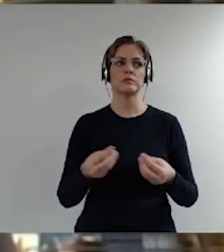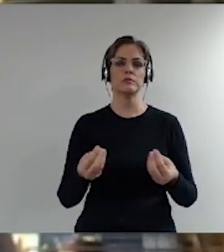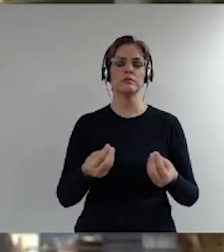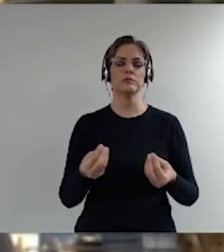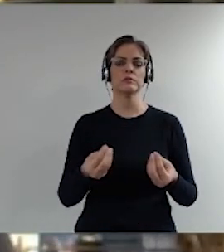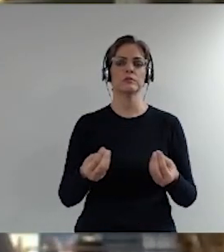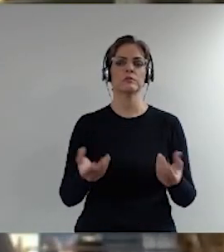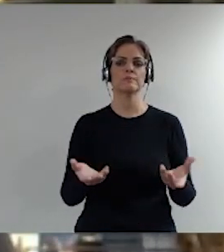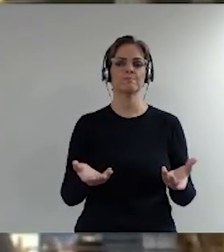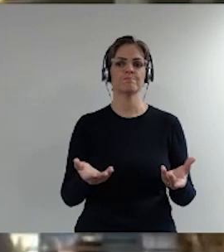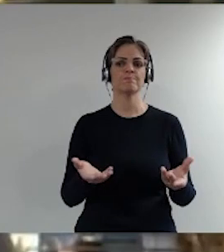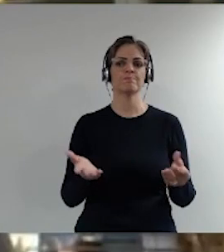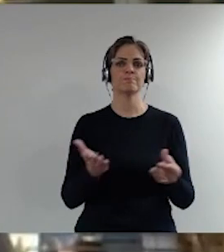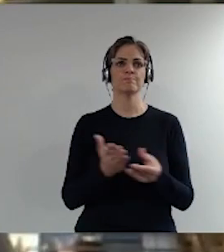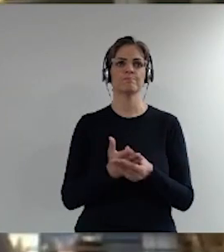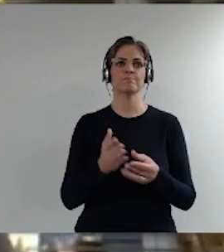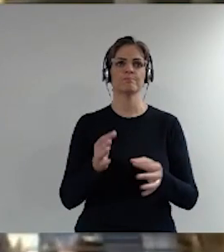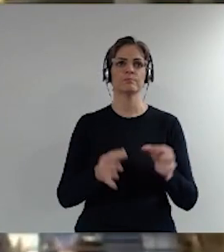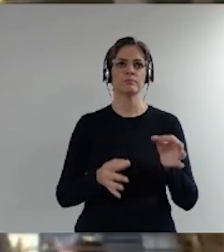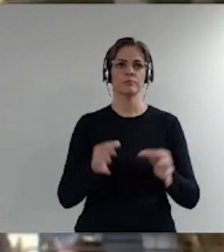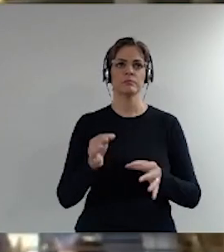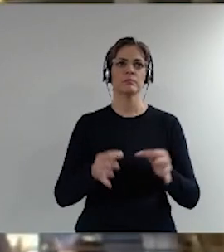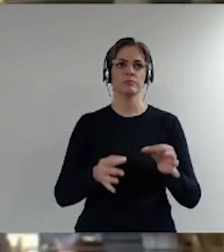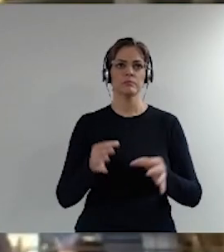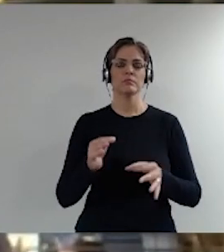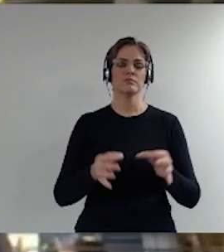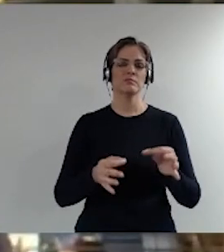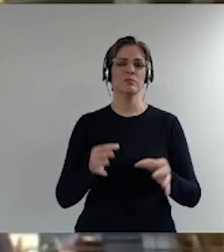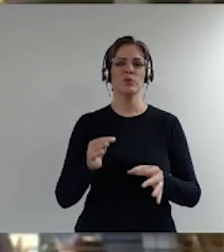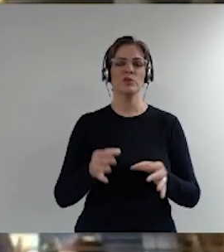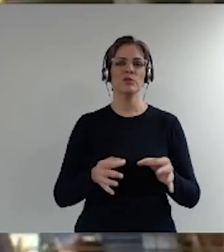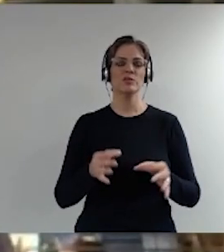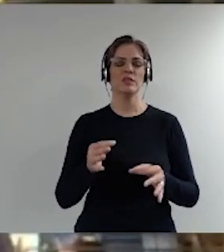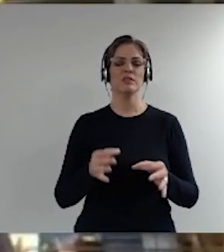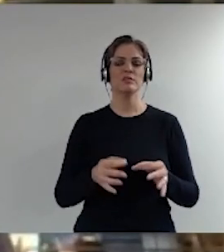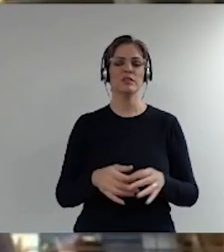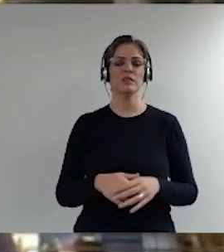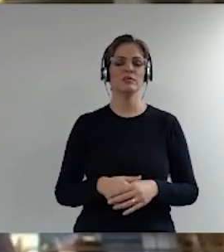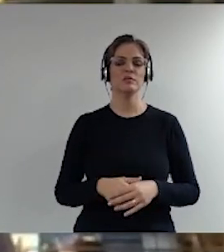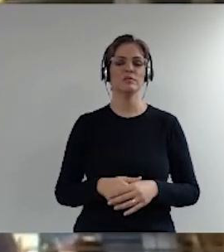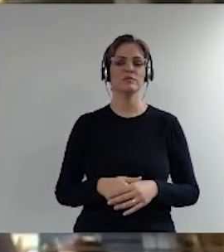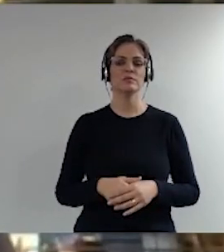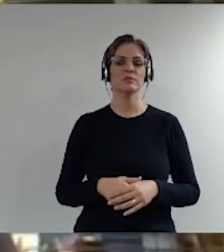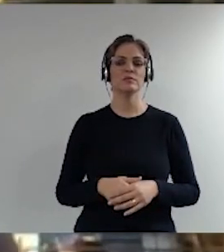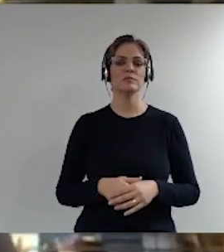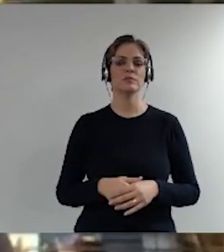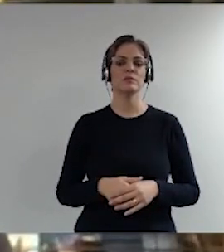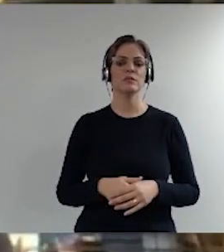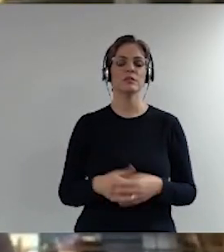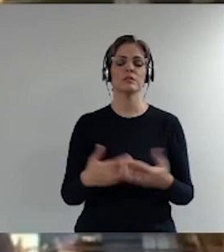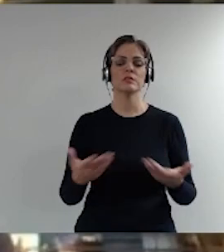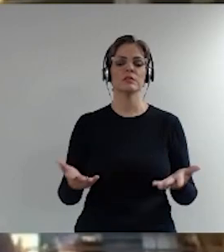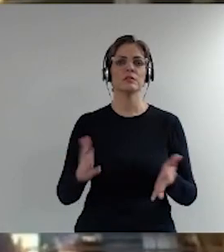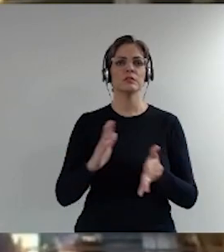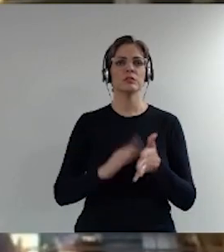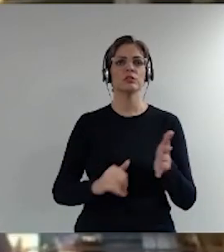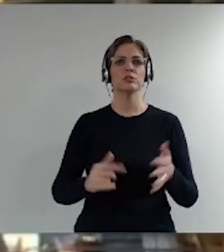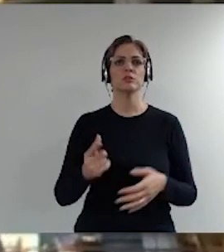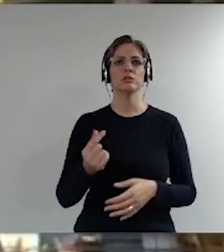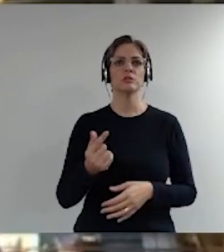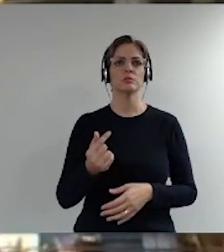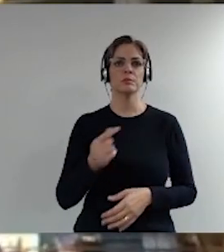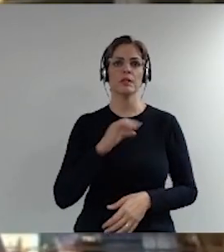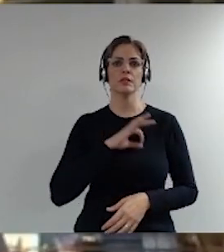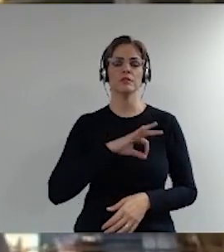dos processos judiciais eletrônicos, das audiências telepresenciais, né? Retirando renda daquela advocacia do interior do